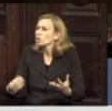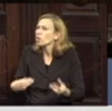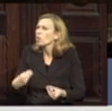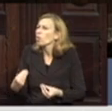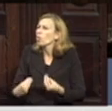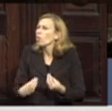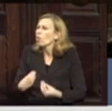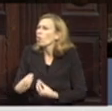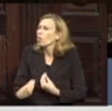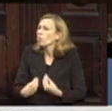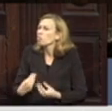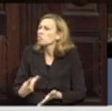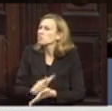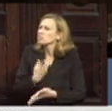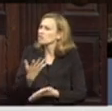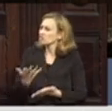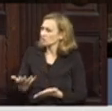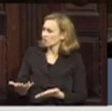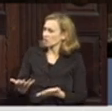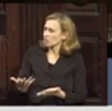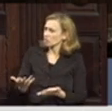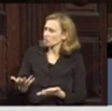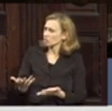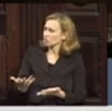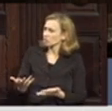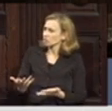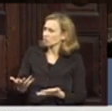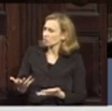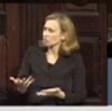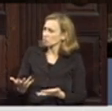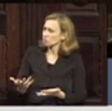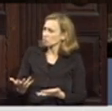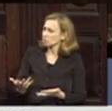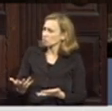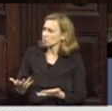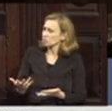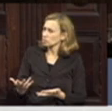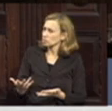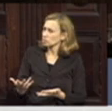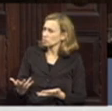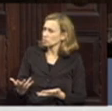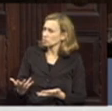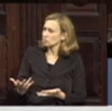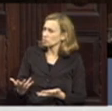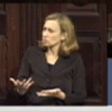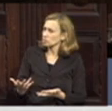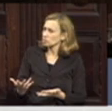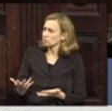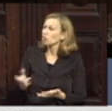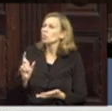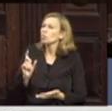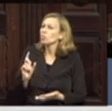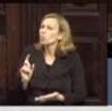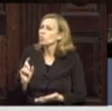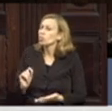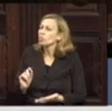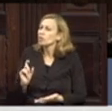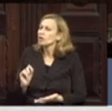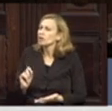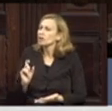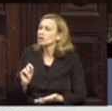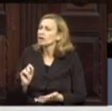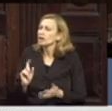bandidos da cidade do Rio de Janeiro, já que se constatou uma ligação entre as quadrilhas de Angra dos Reis